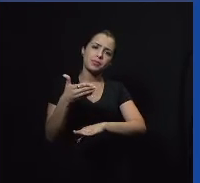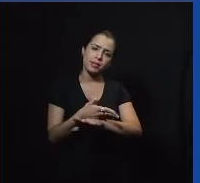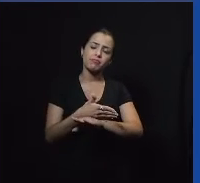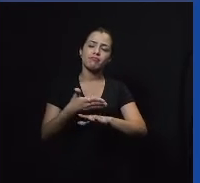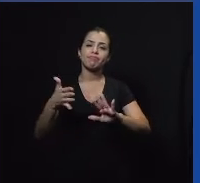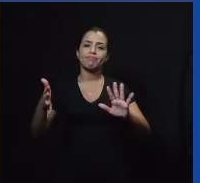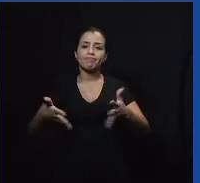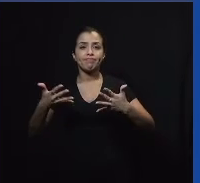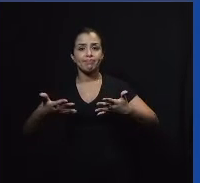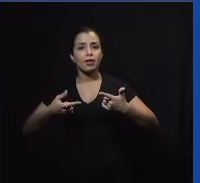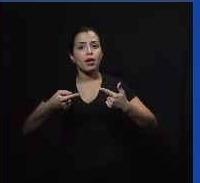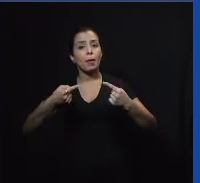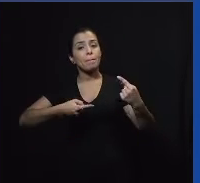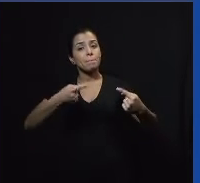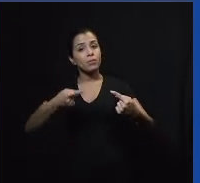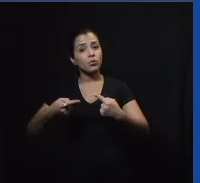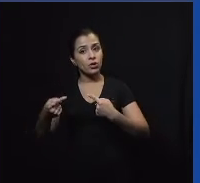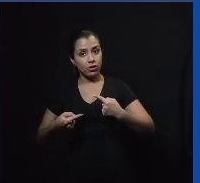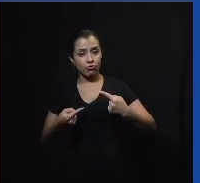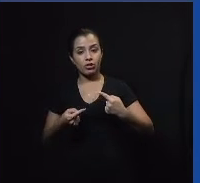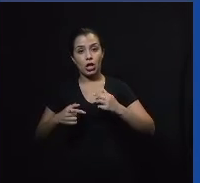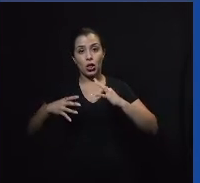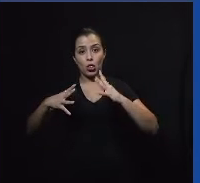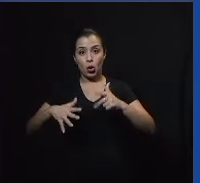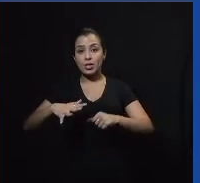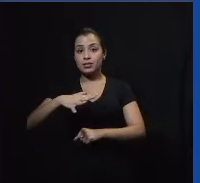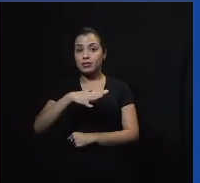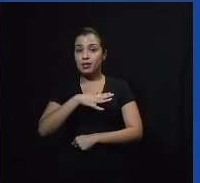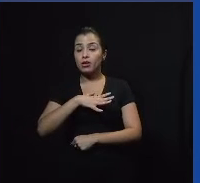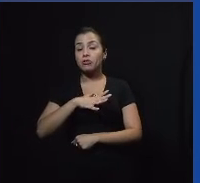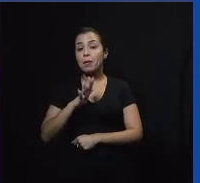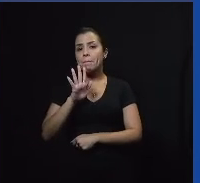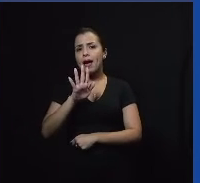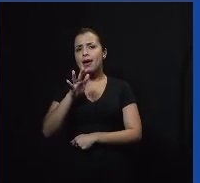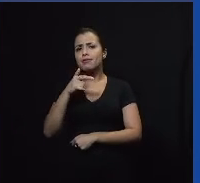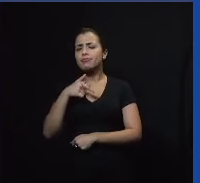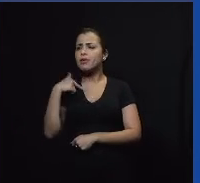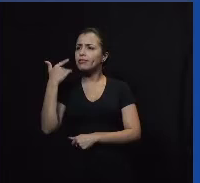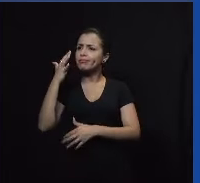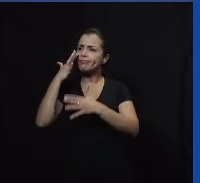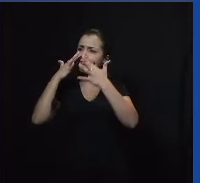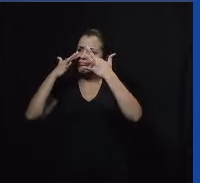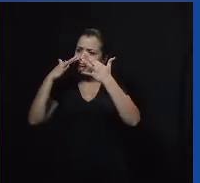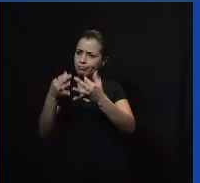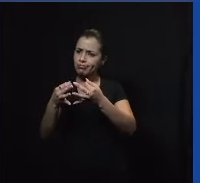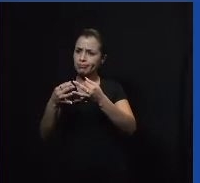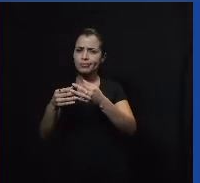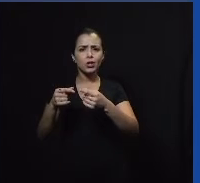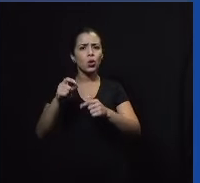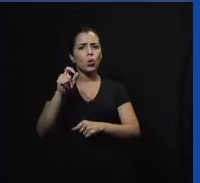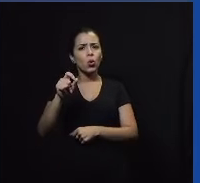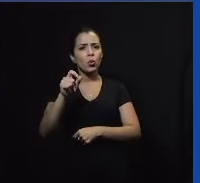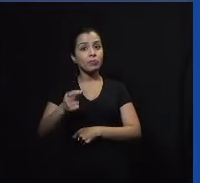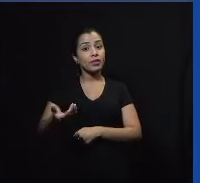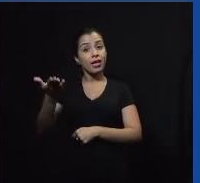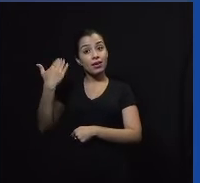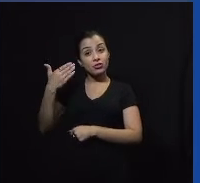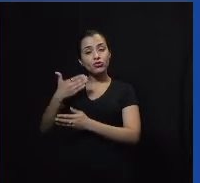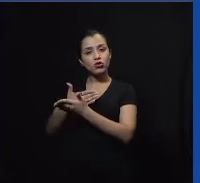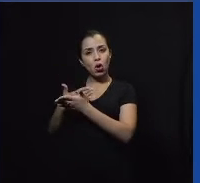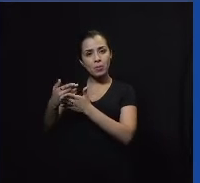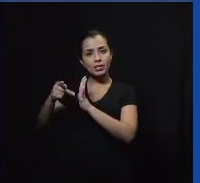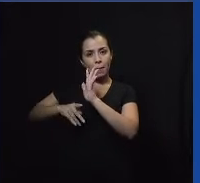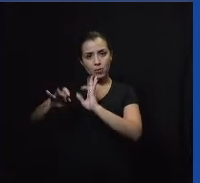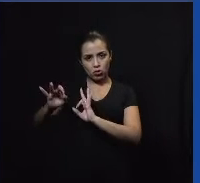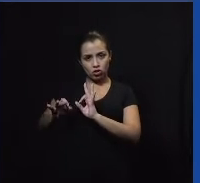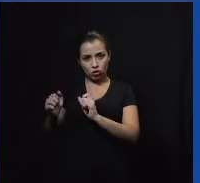cidade. E também chamou muita atenção da gente, né, porque antes da gente iniciar o projeto com os